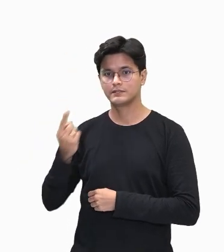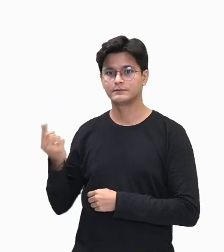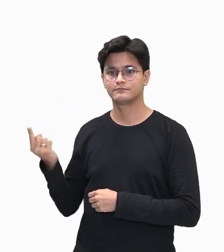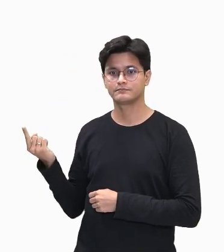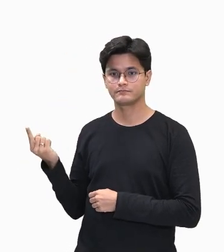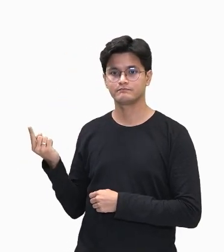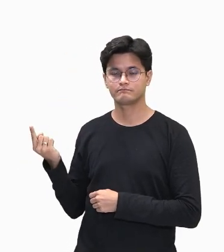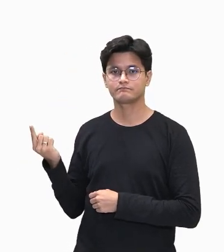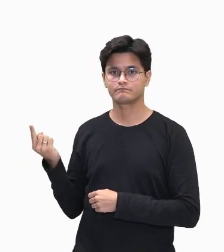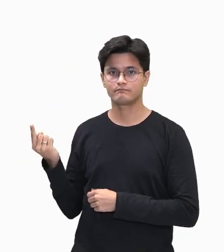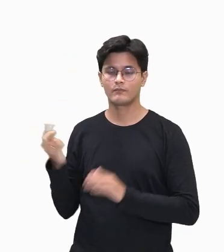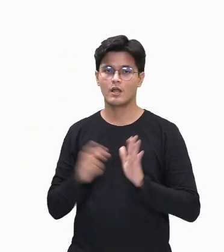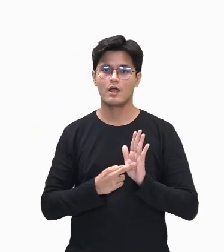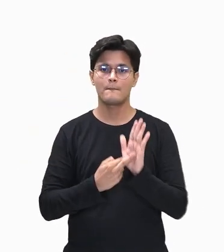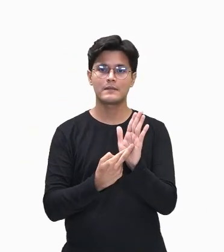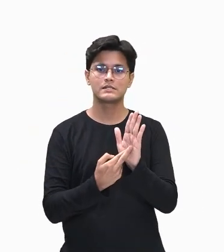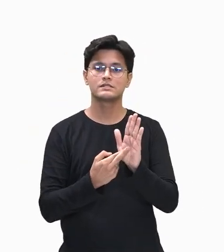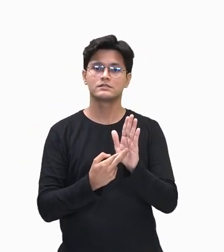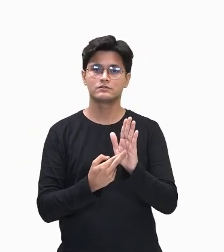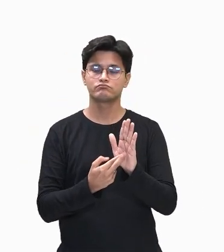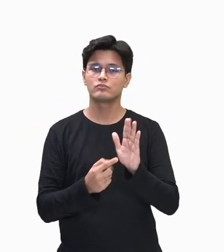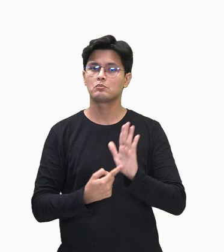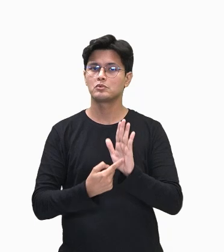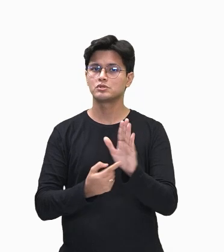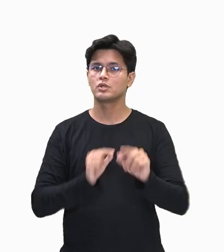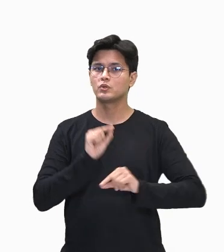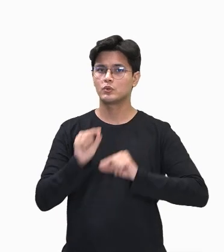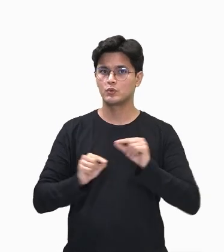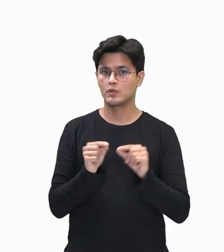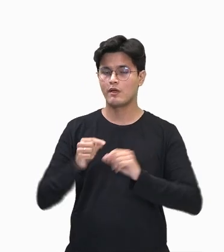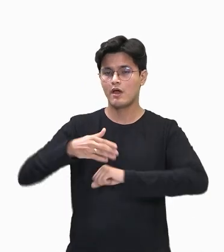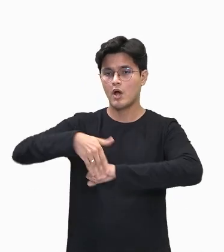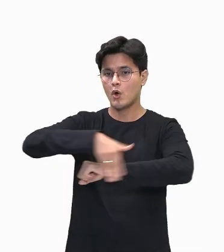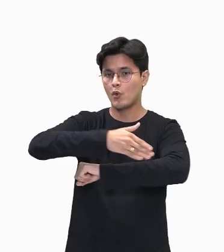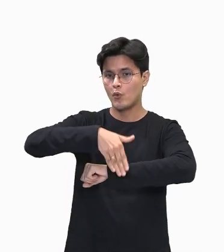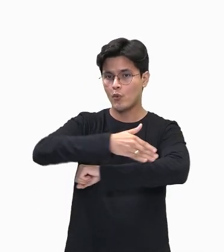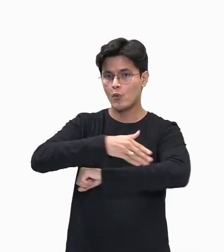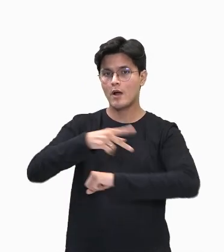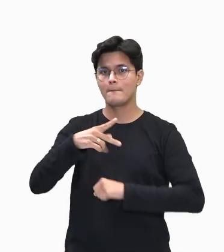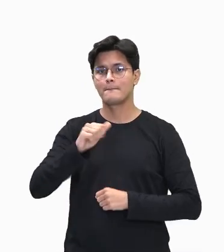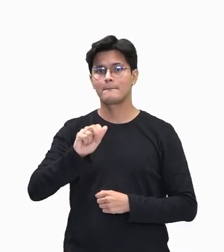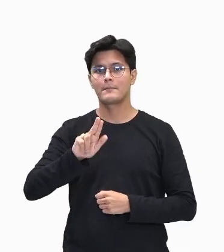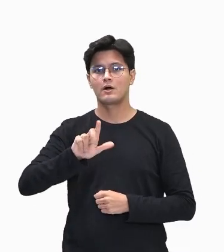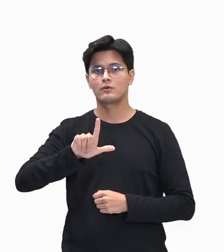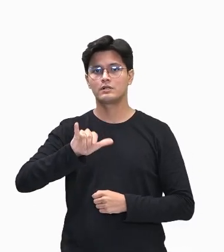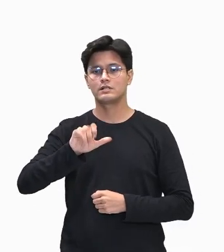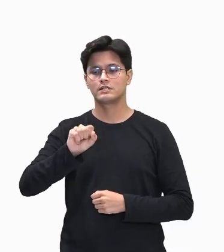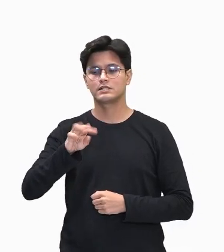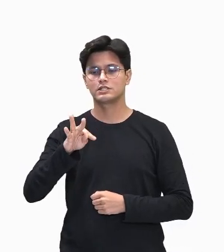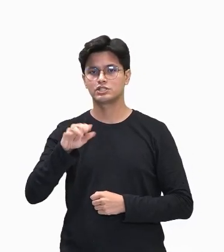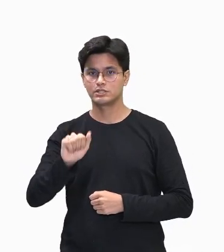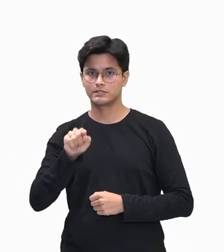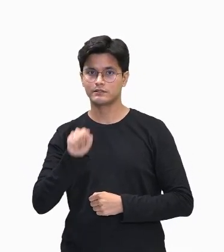aí representando, mostrando aí a Avenida Paulista, que é um dos símbolos da urbanização